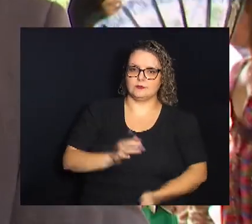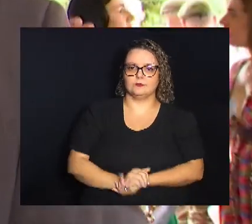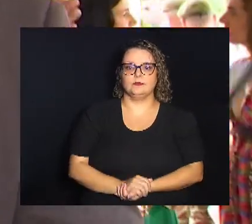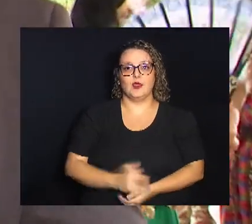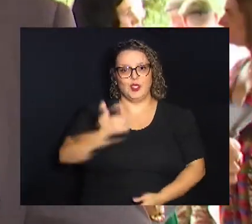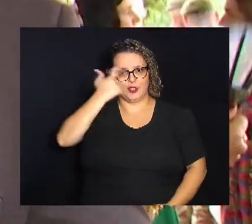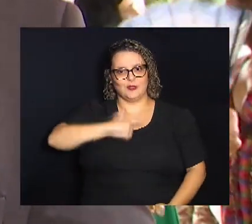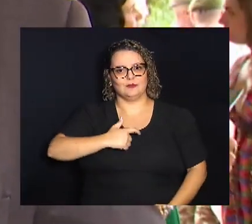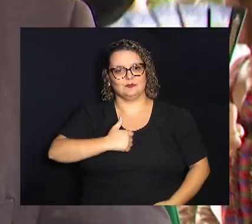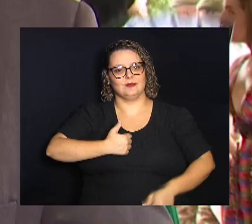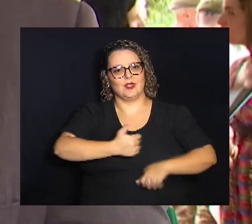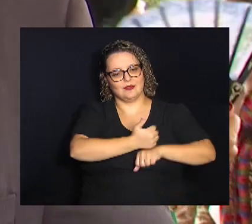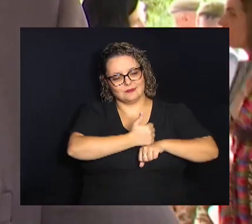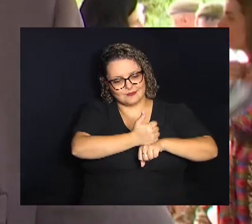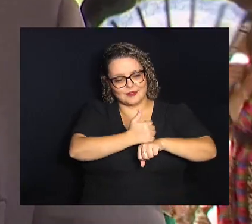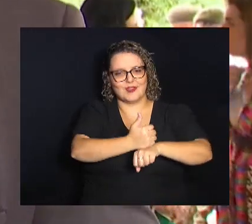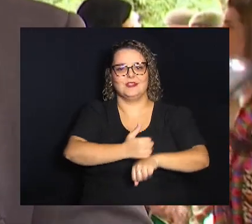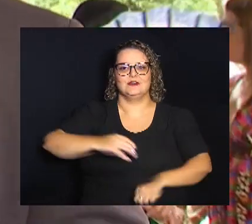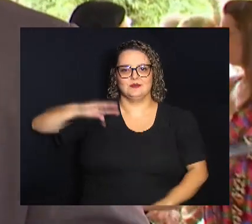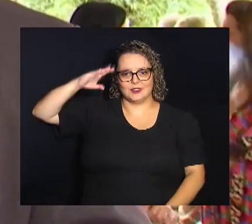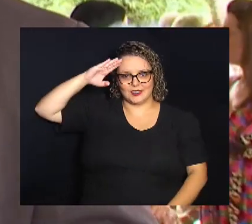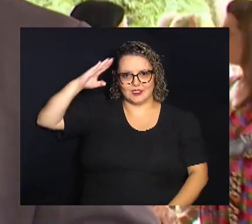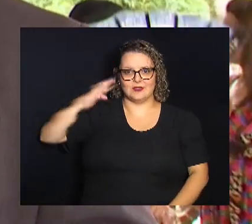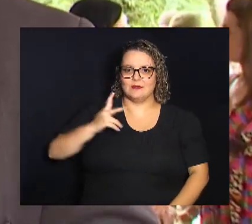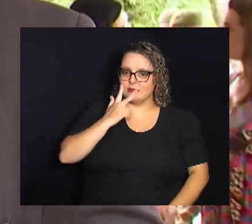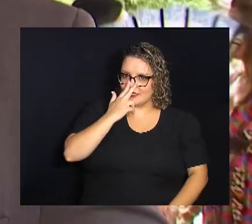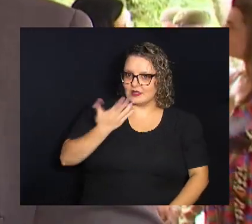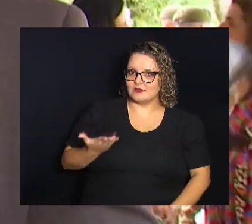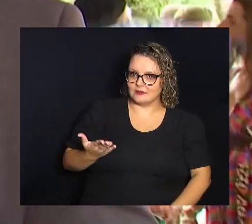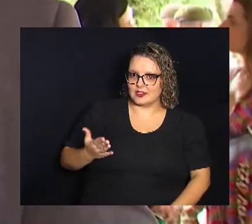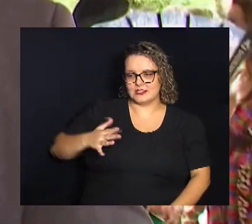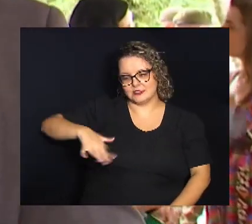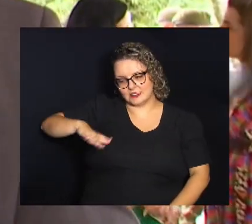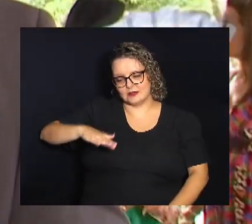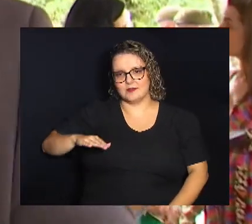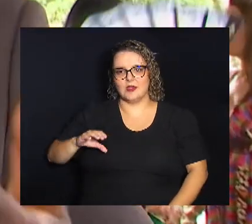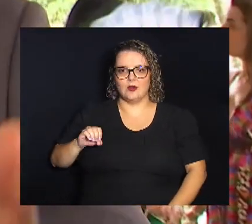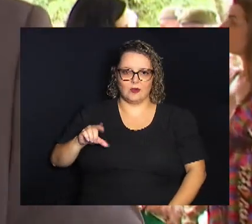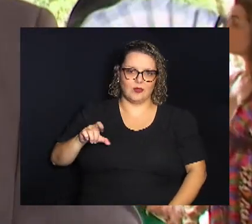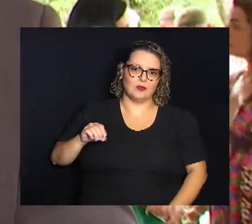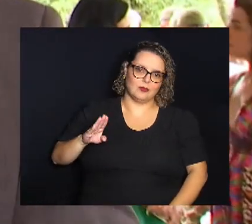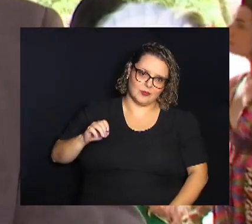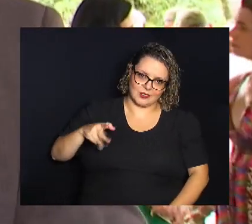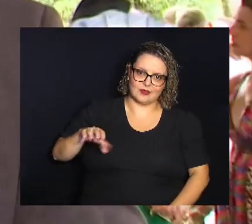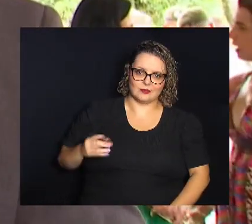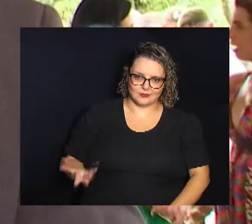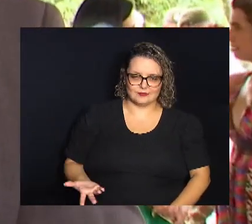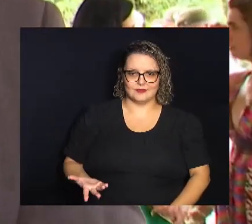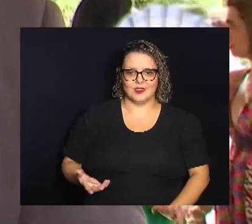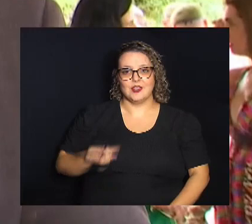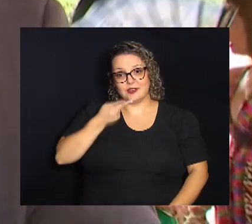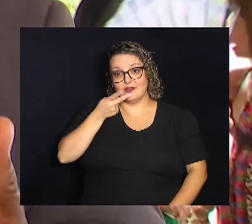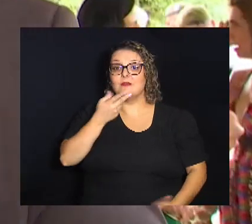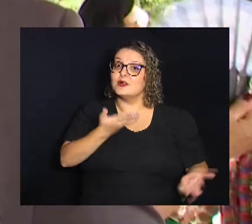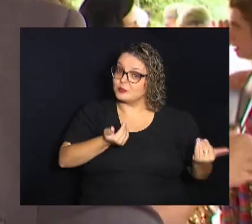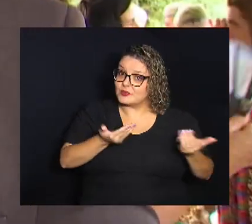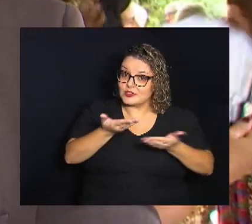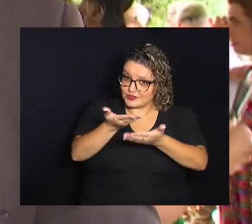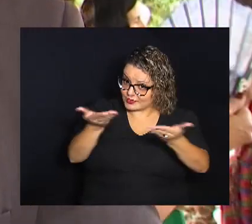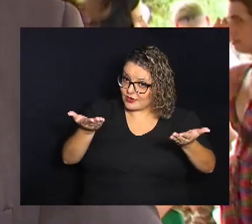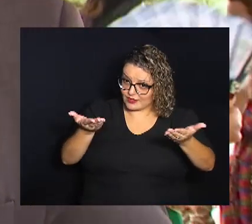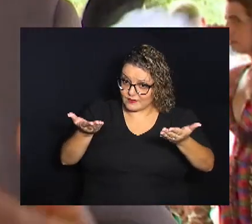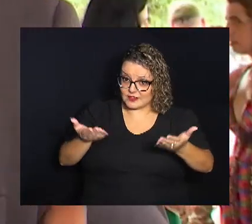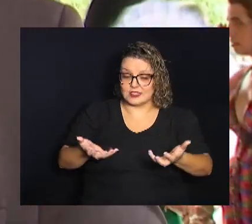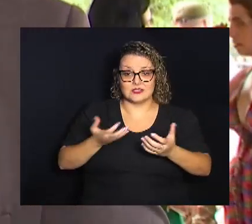por algo muito parecido, né, mas na Academia do Barro Branco, e isso é importante, né, e eu aqui até falo para os jovens, né, que